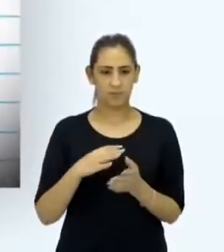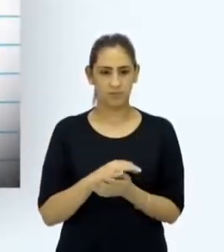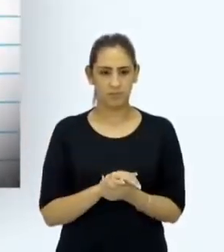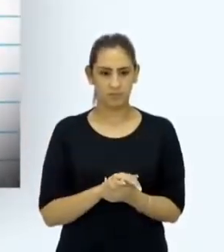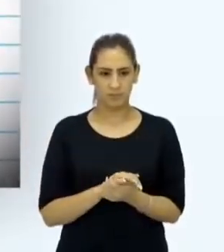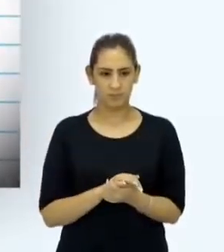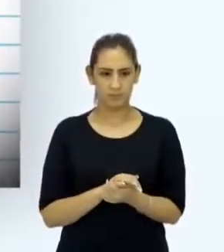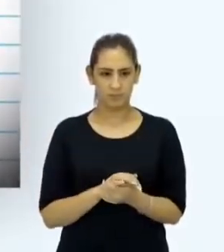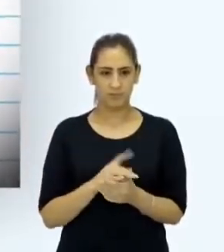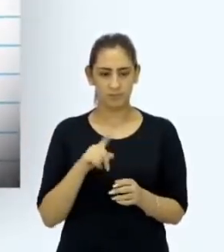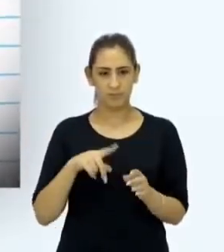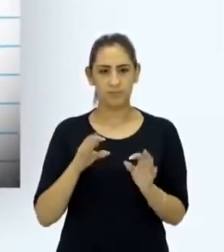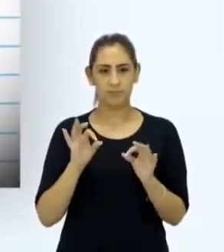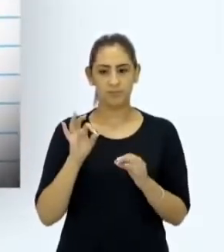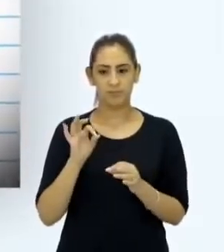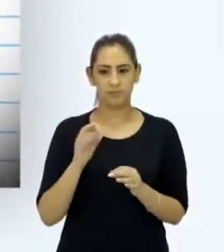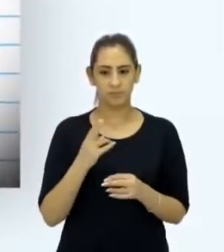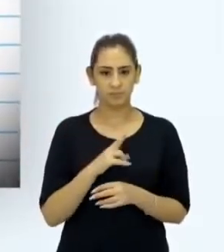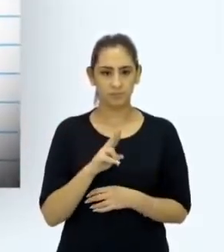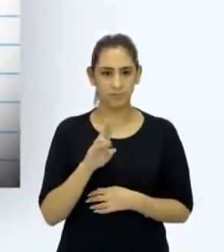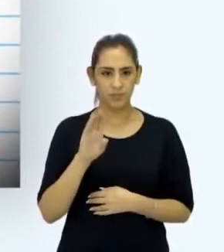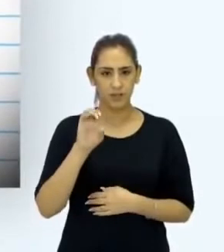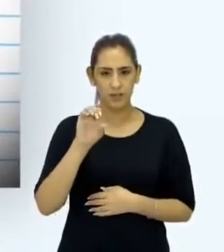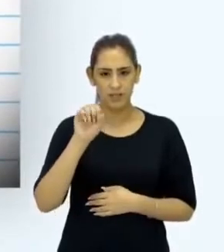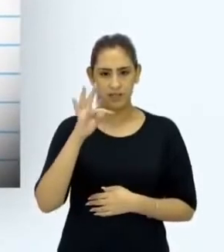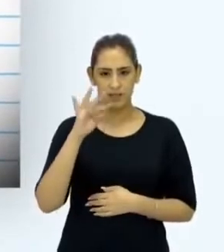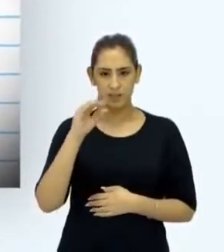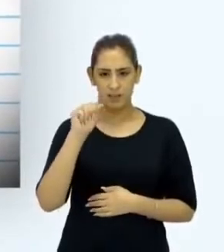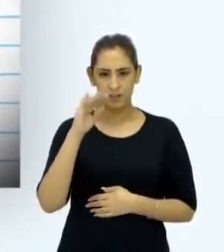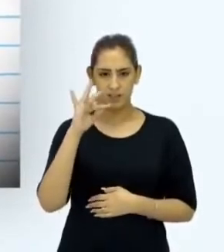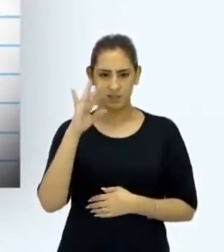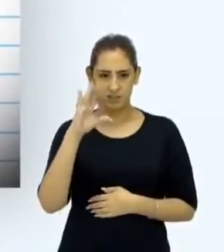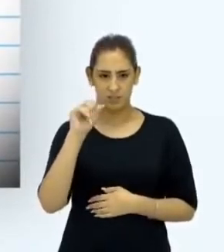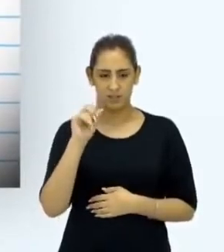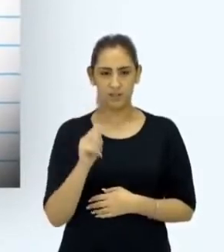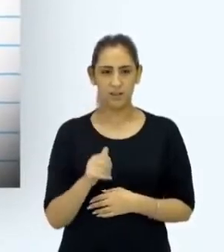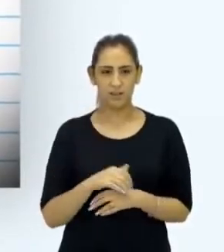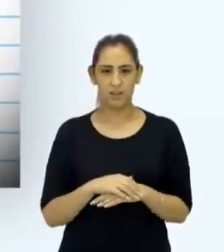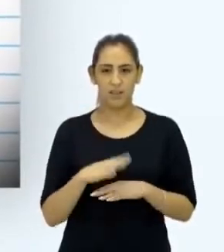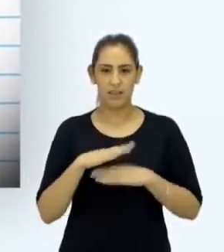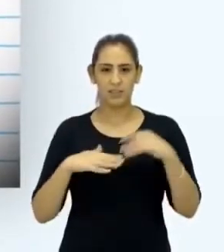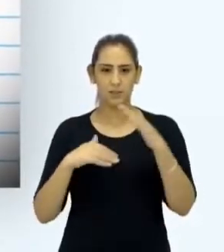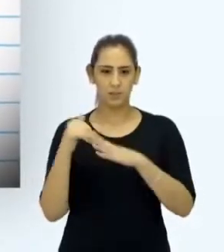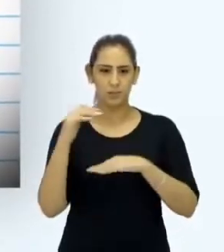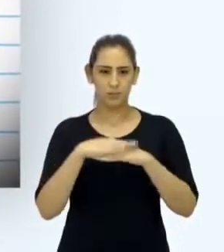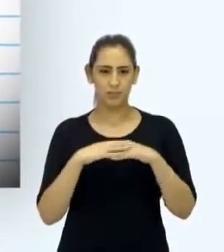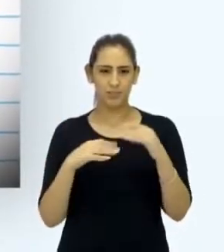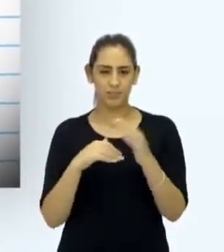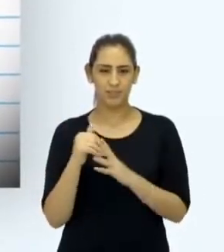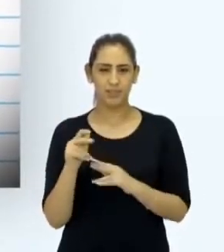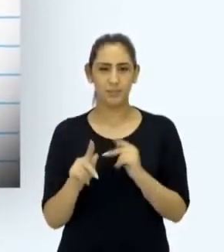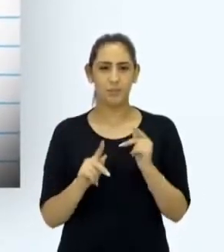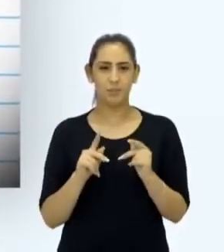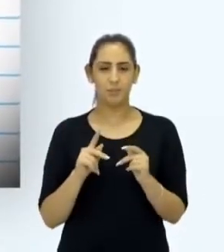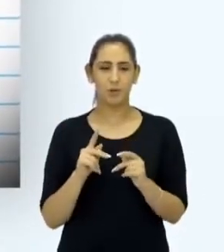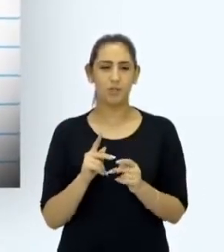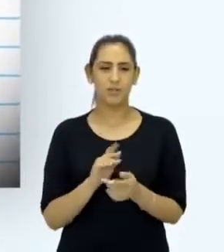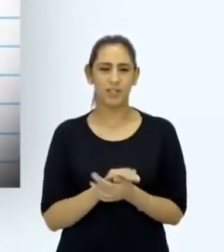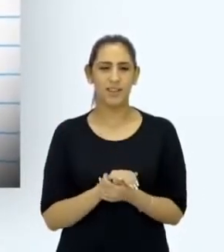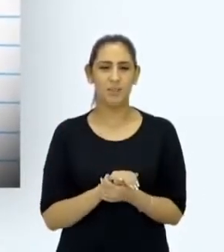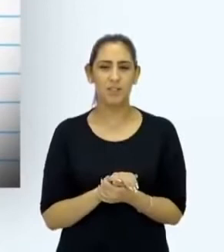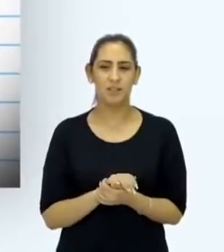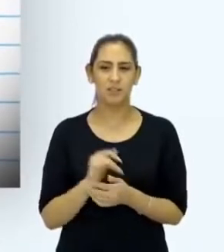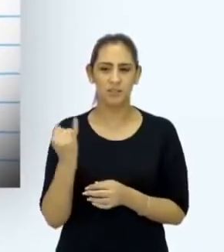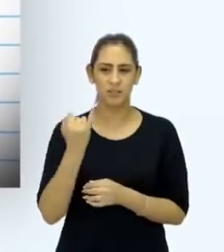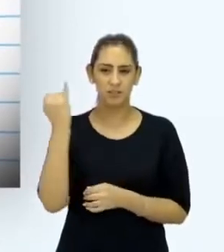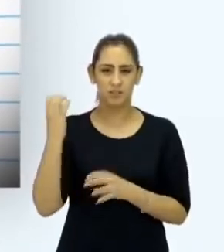a principal e mais completa investigação estatística sobre a estrutura e a produção agropecuária do país, setor importantíssimo